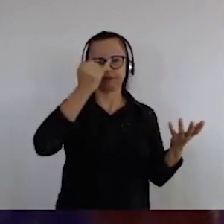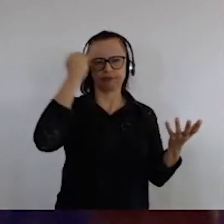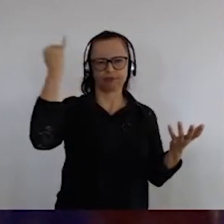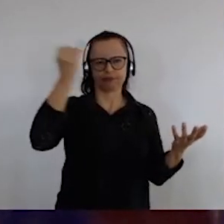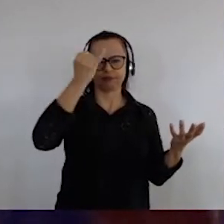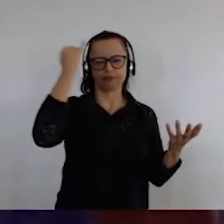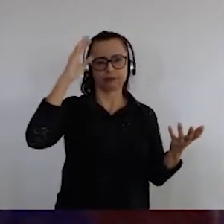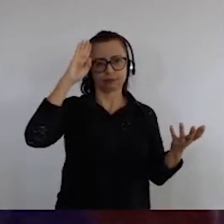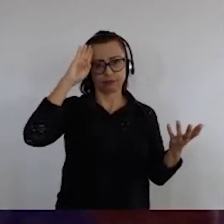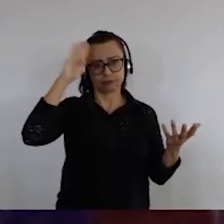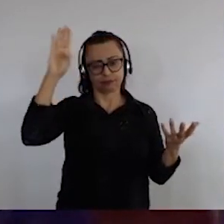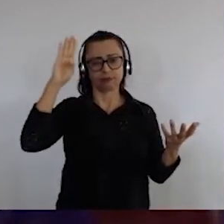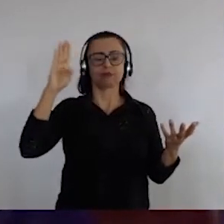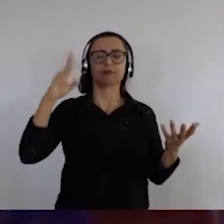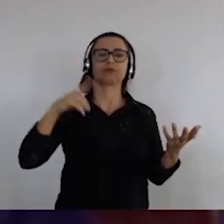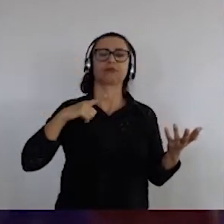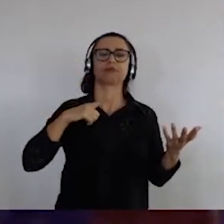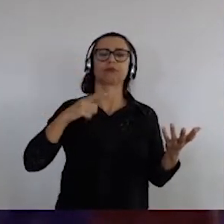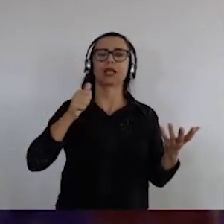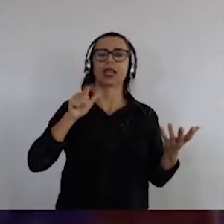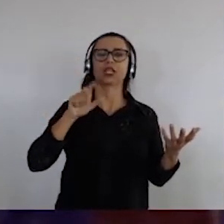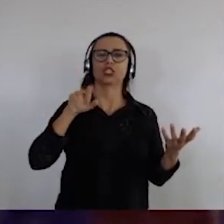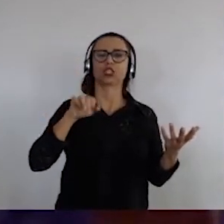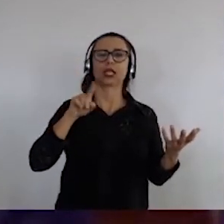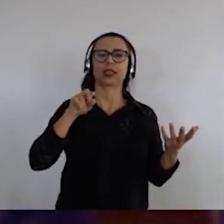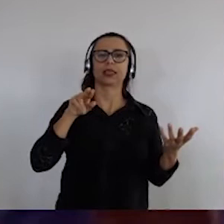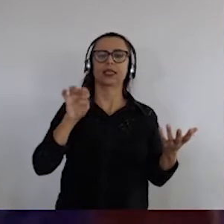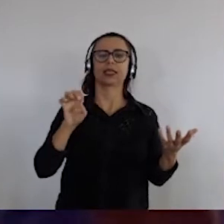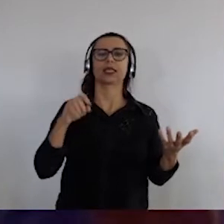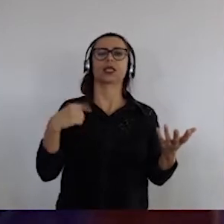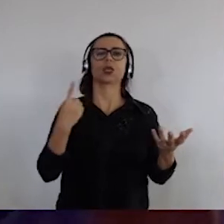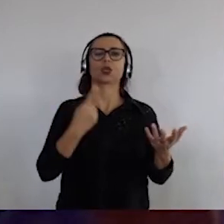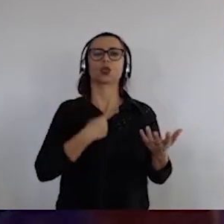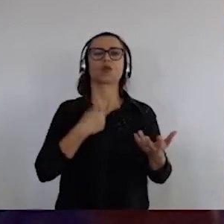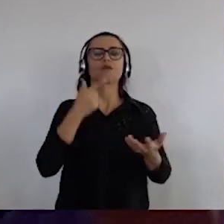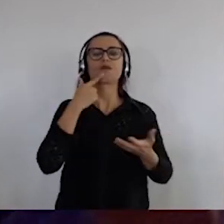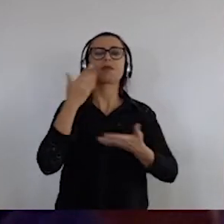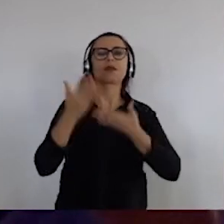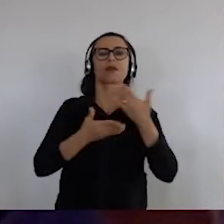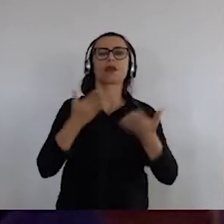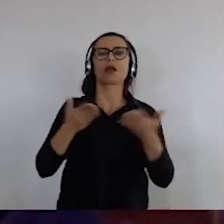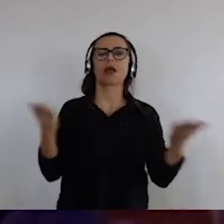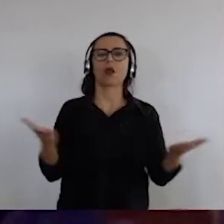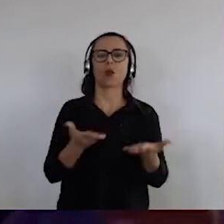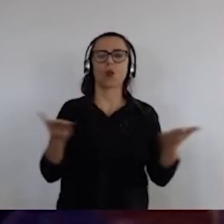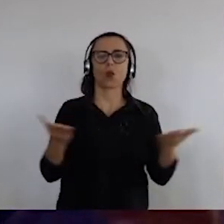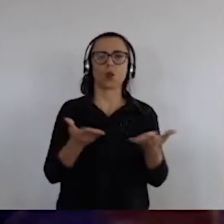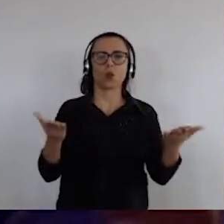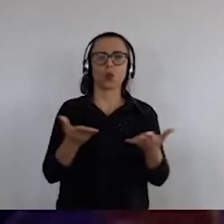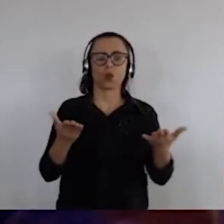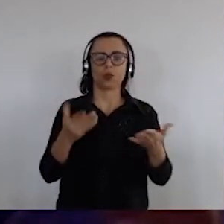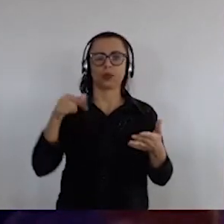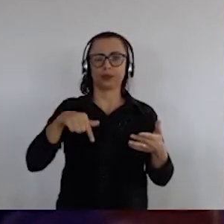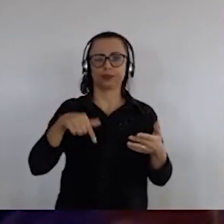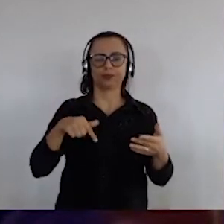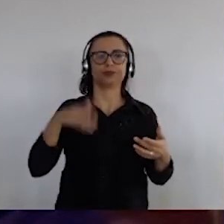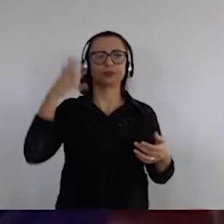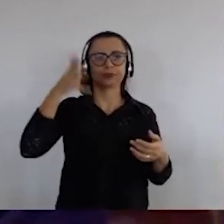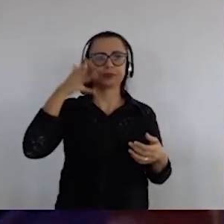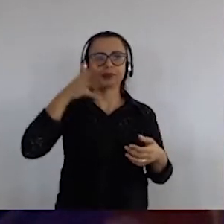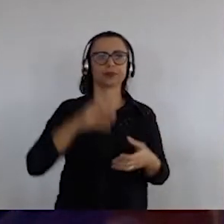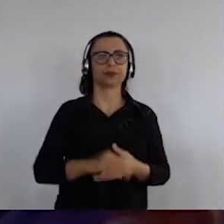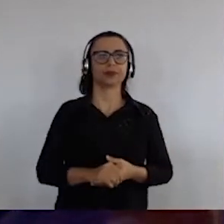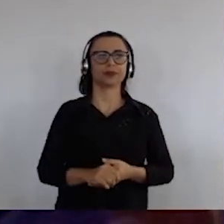e, principalmente, Alexandre, em função do que nós vamos tratar aqui hoje neste painel. Quero